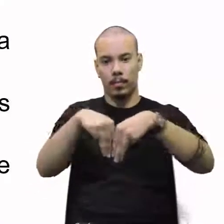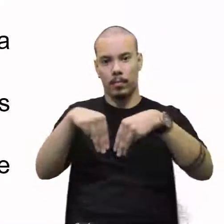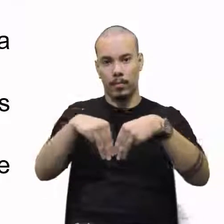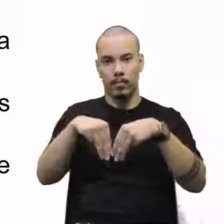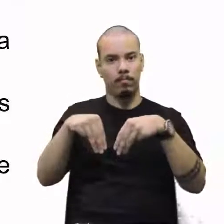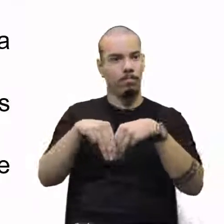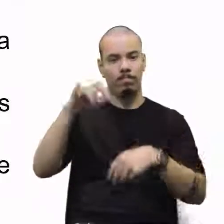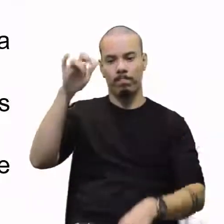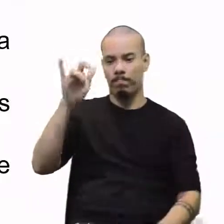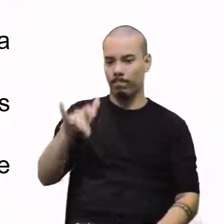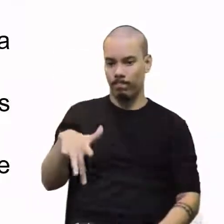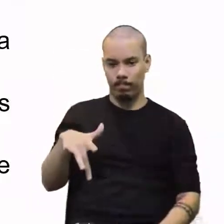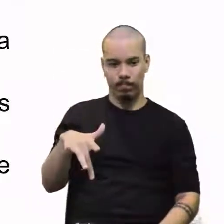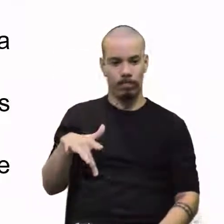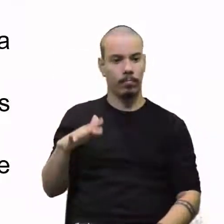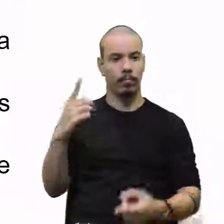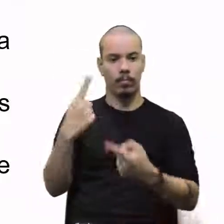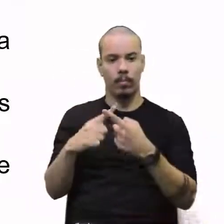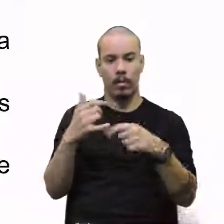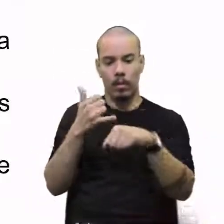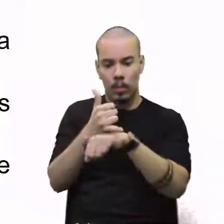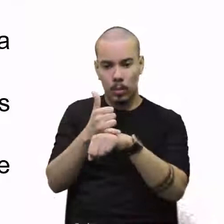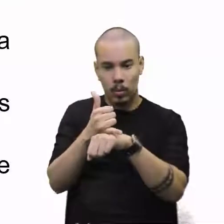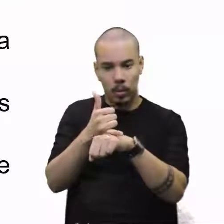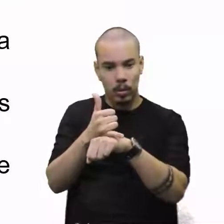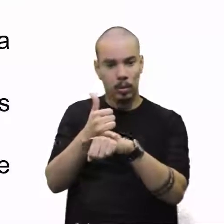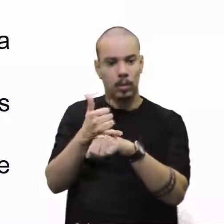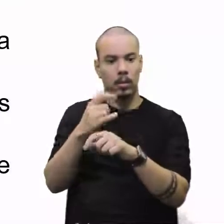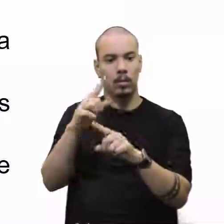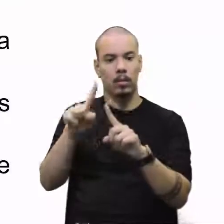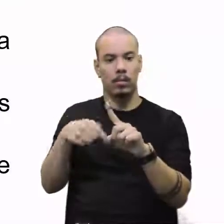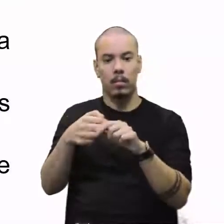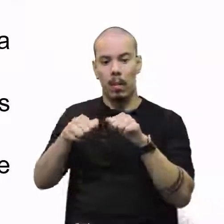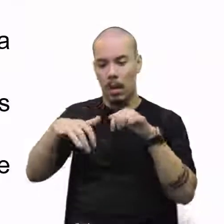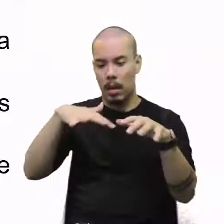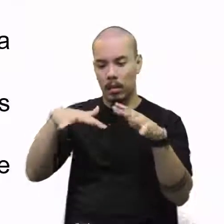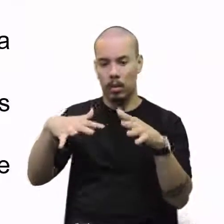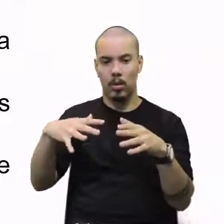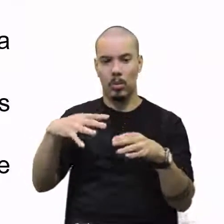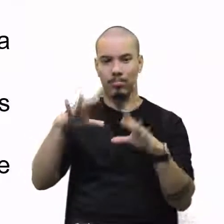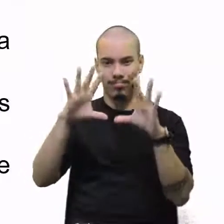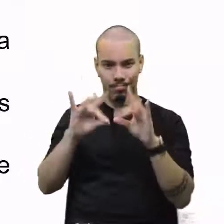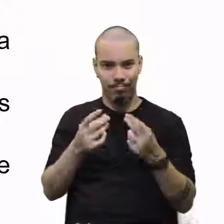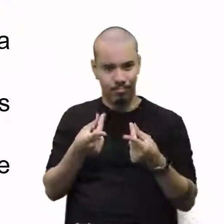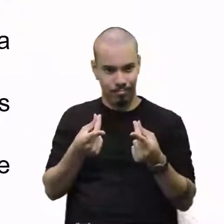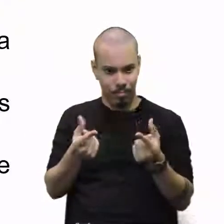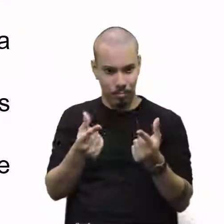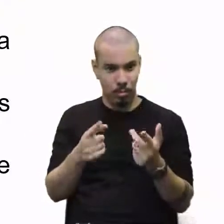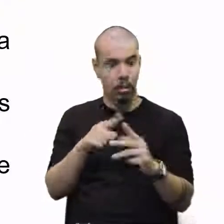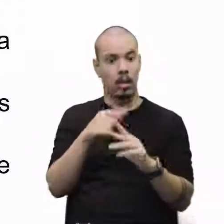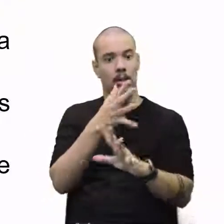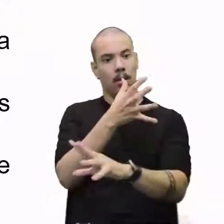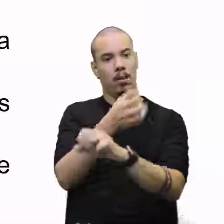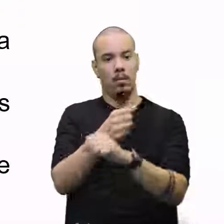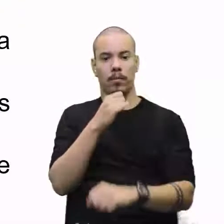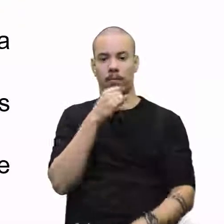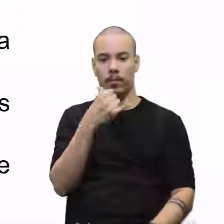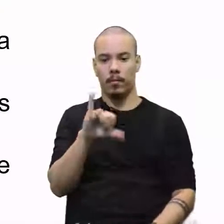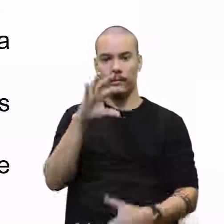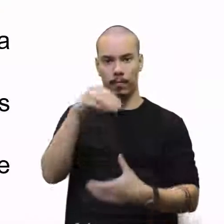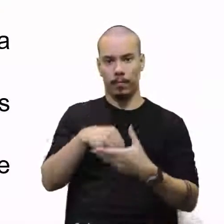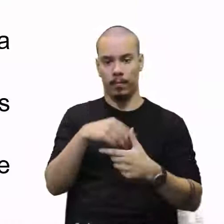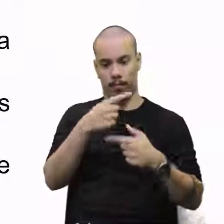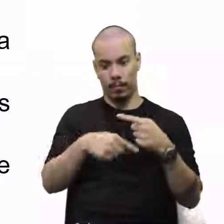magnetização desprezível sob a ação do ímã permanente. Induz correntes elétricas na